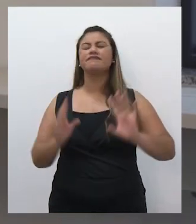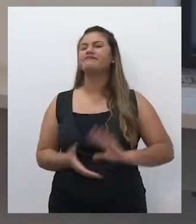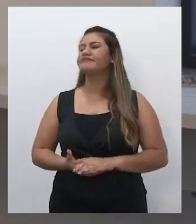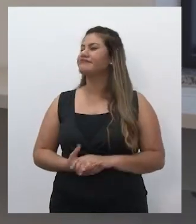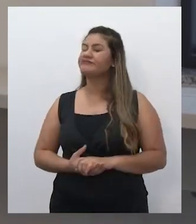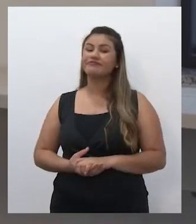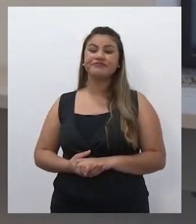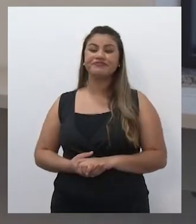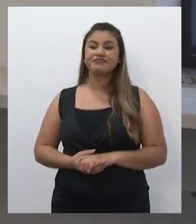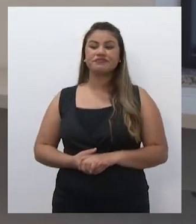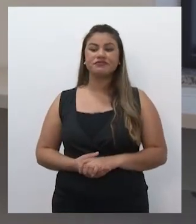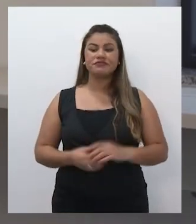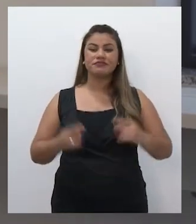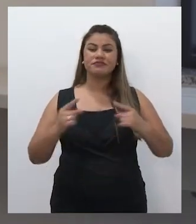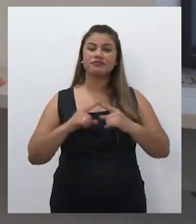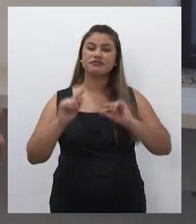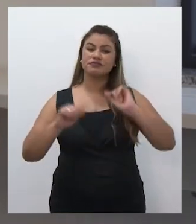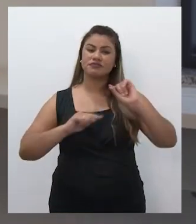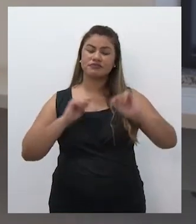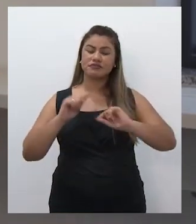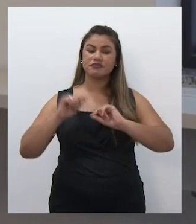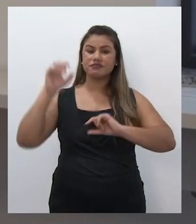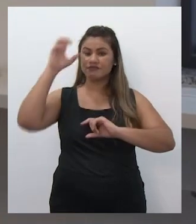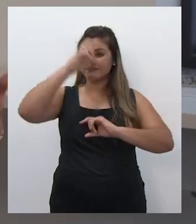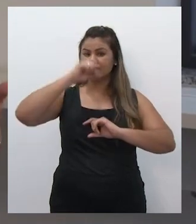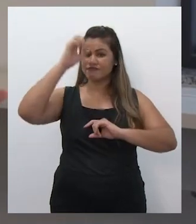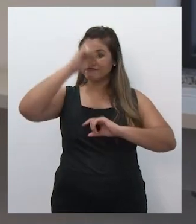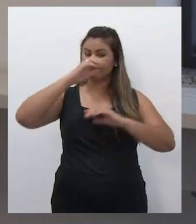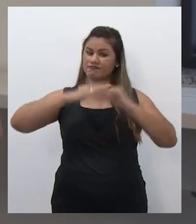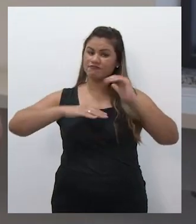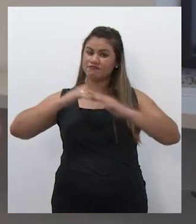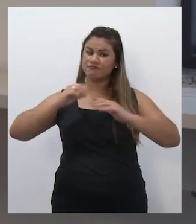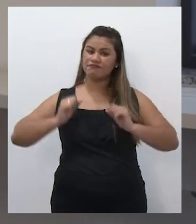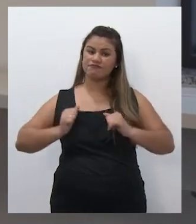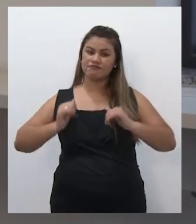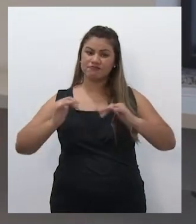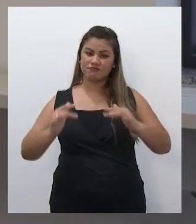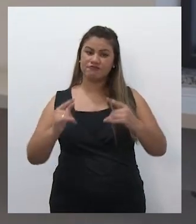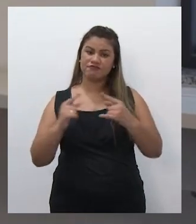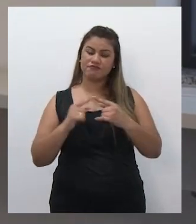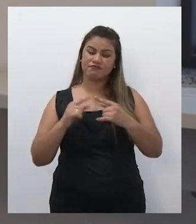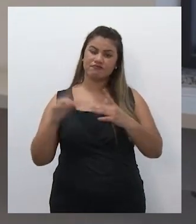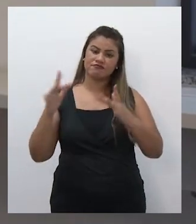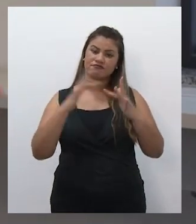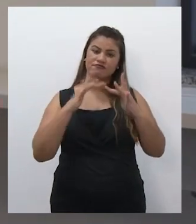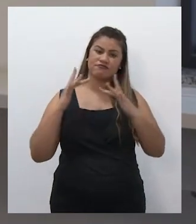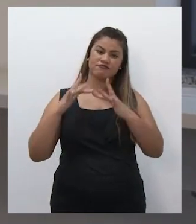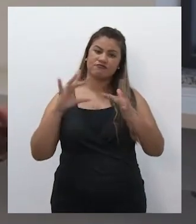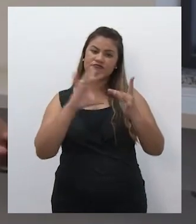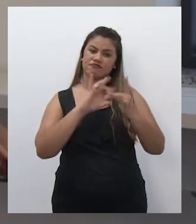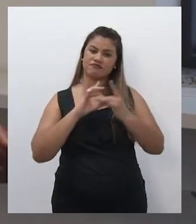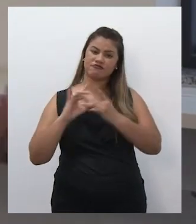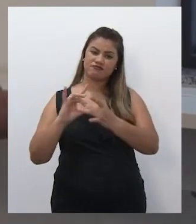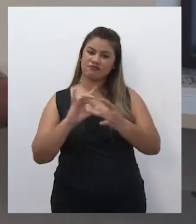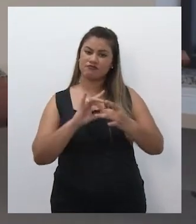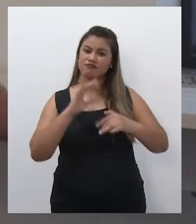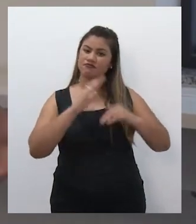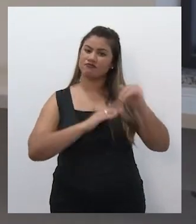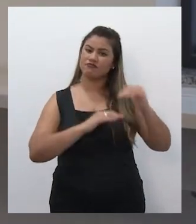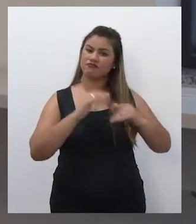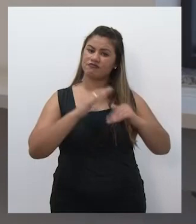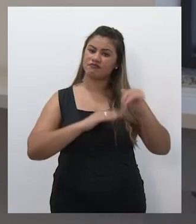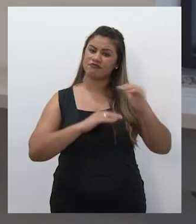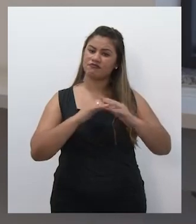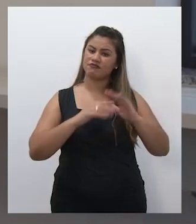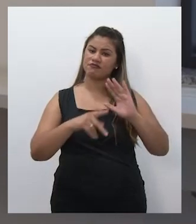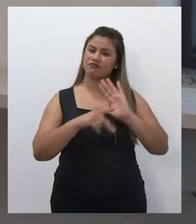como efetivamente esses conhecimentos, habilidades e atitudes que vão se conectando com as habilidades também